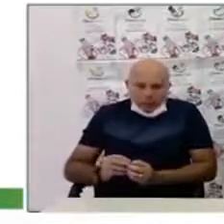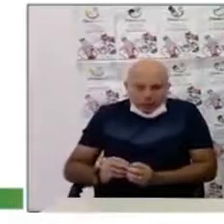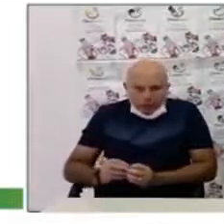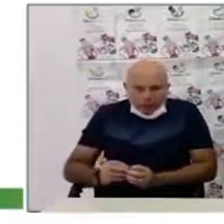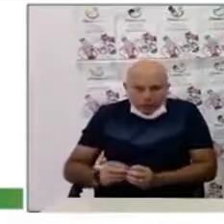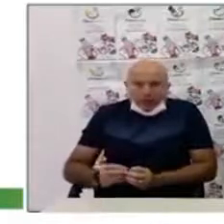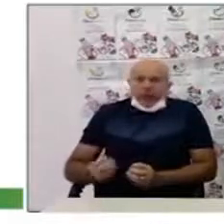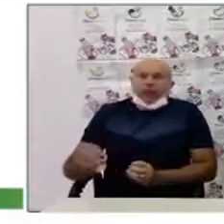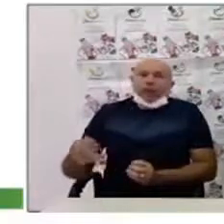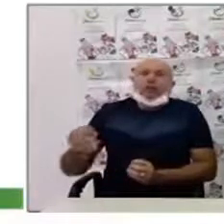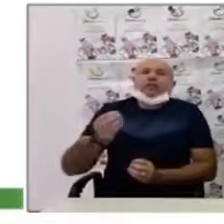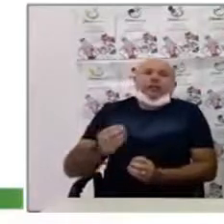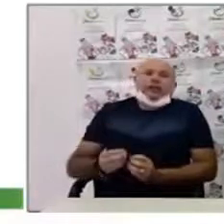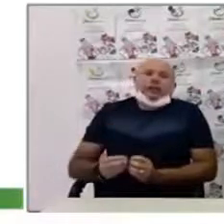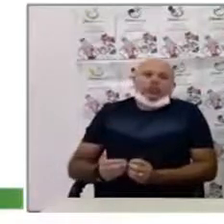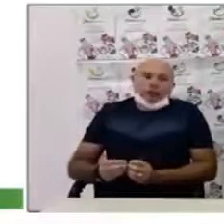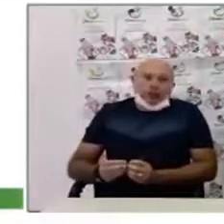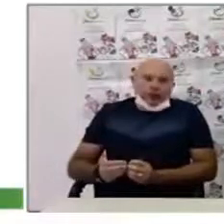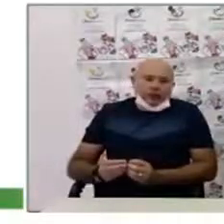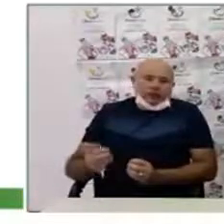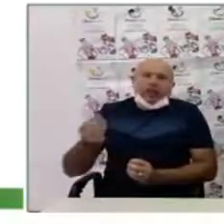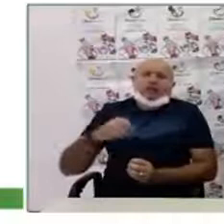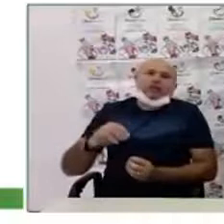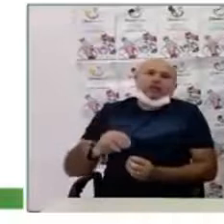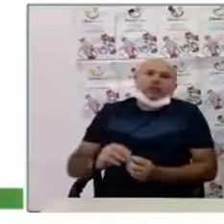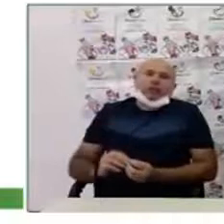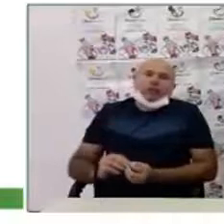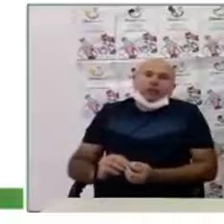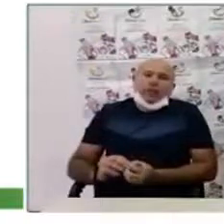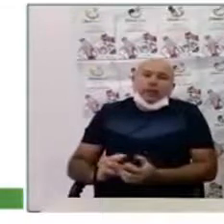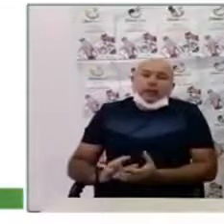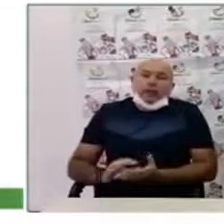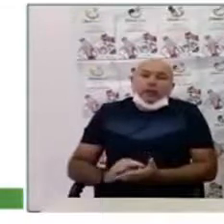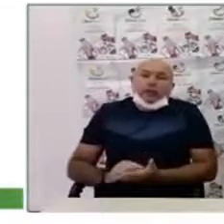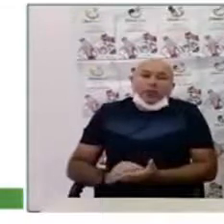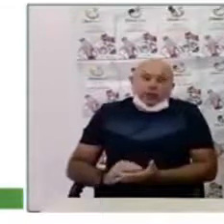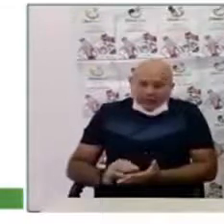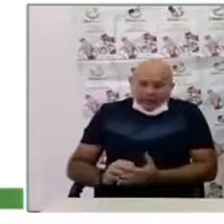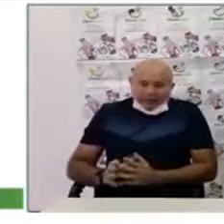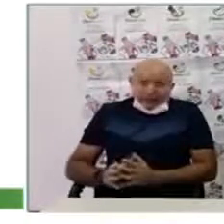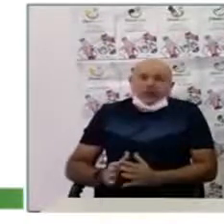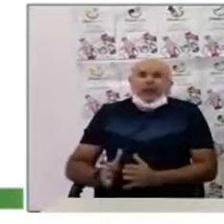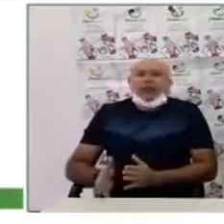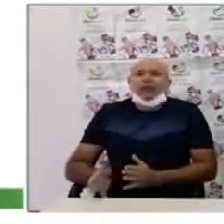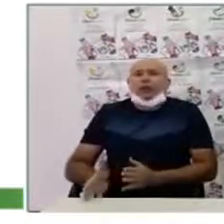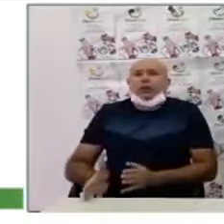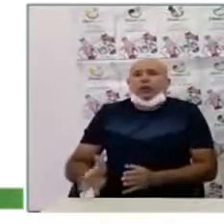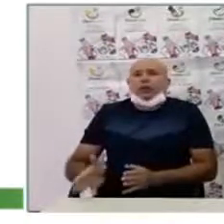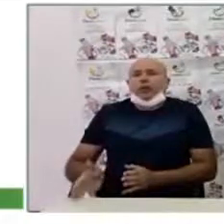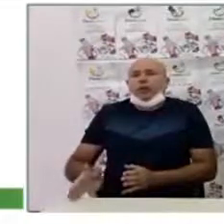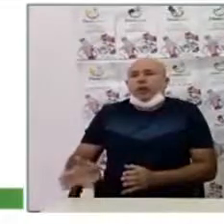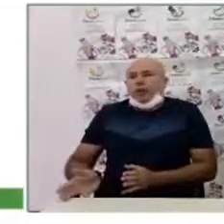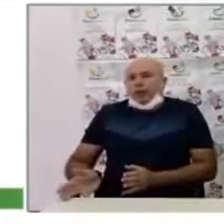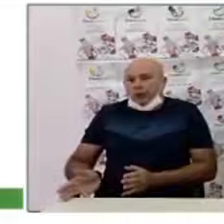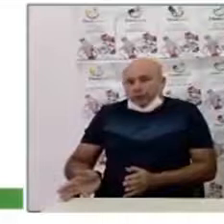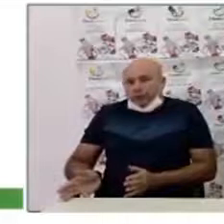por Rutherford, não entra em parafuso, né? Não entra em parafuso e choca no núcleo. Tem alguns autores até que dizem assim, ó, modelo atômico de